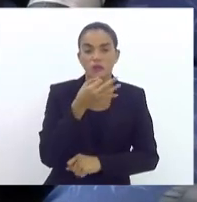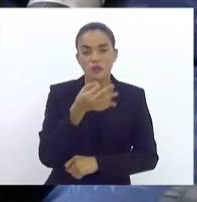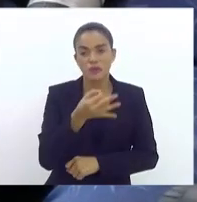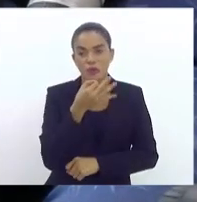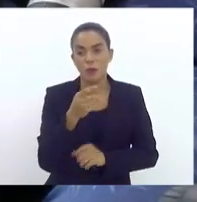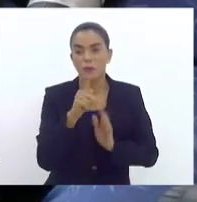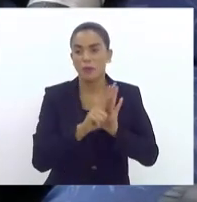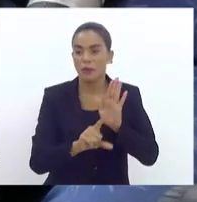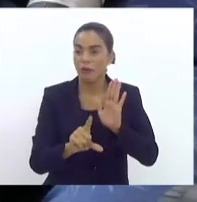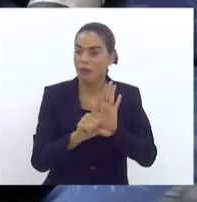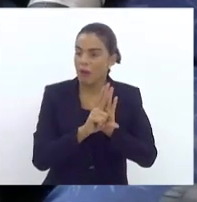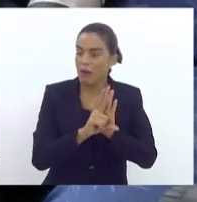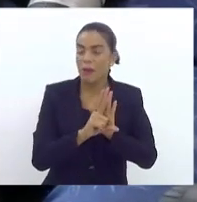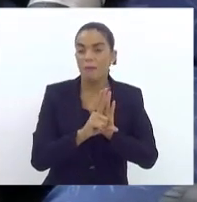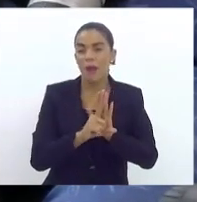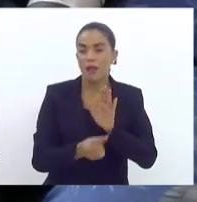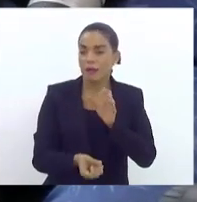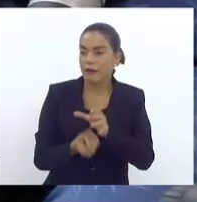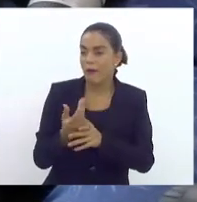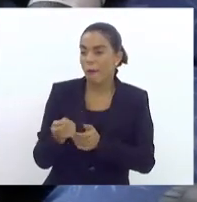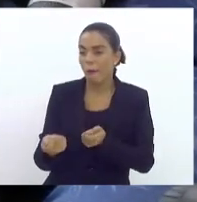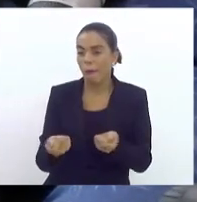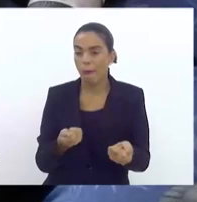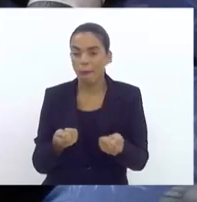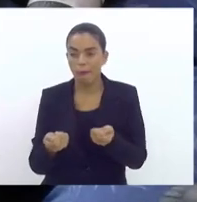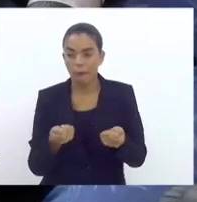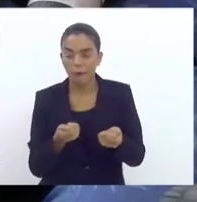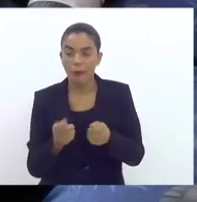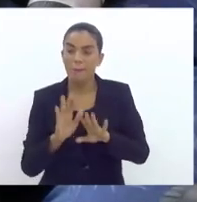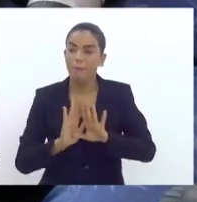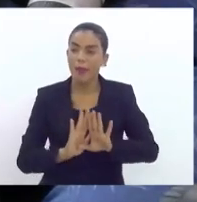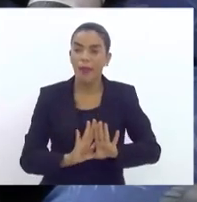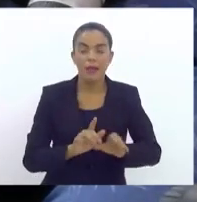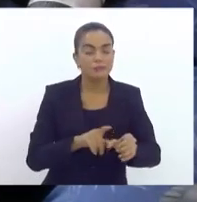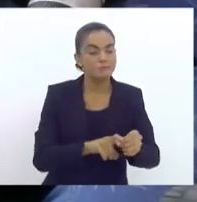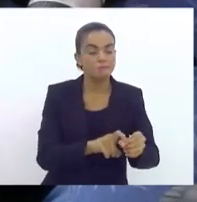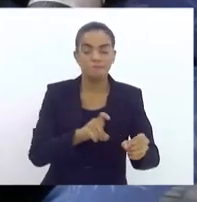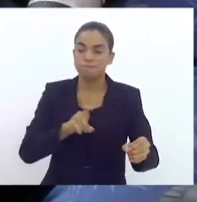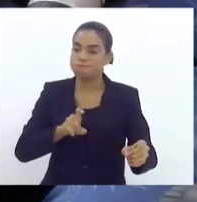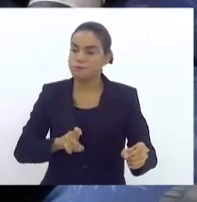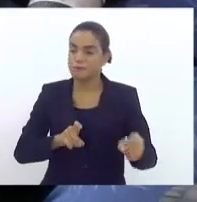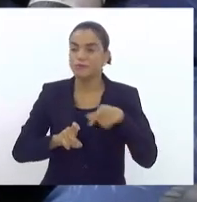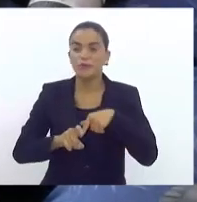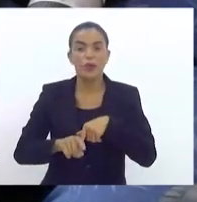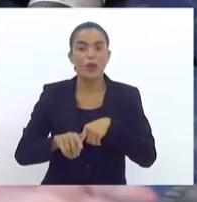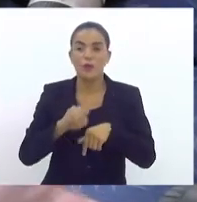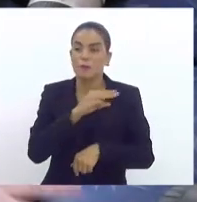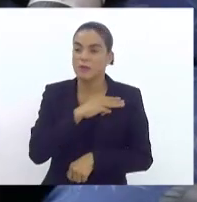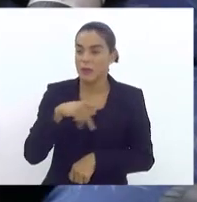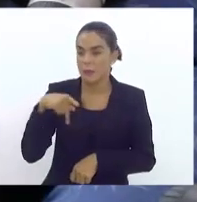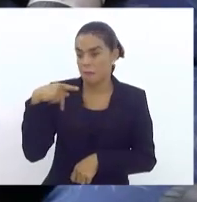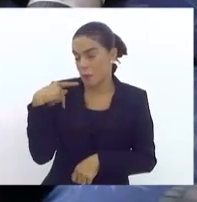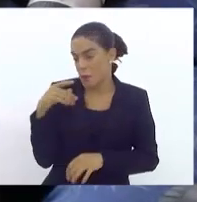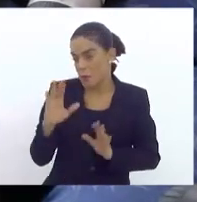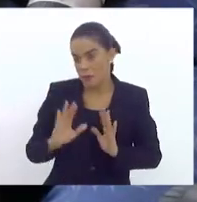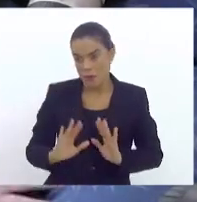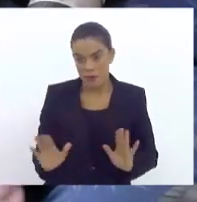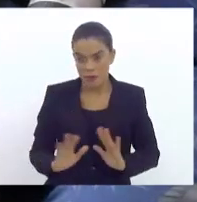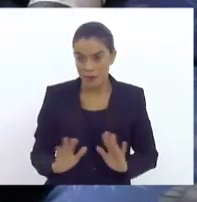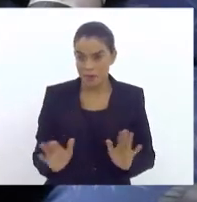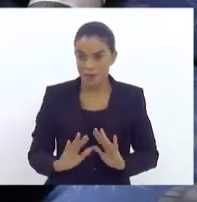de lei para que haja um controle mas isso sai muito da esfera do ministério público né Não sei se Away depois vai falar de